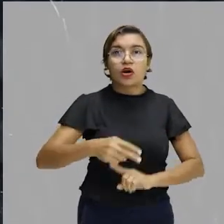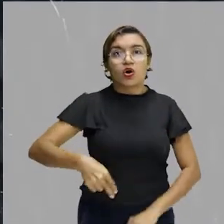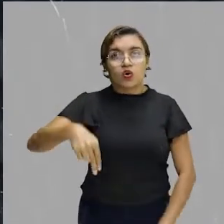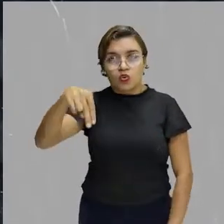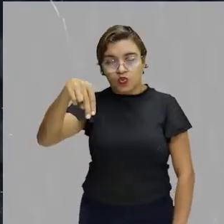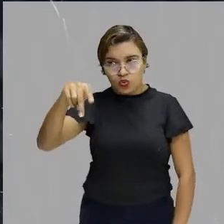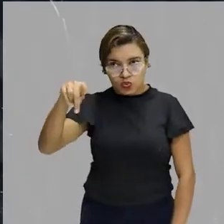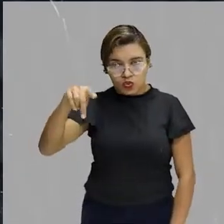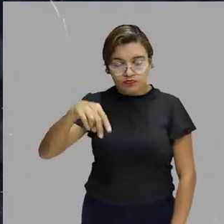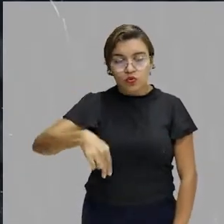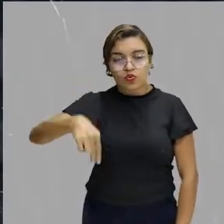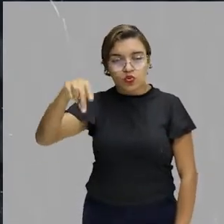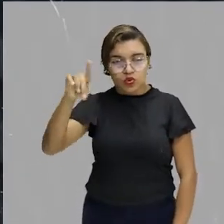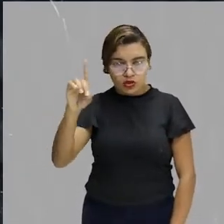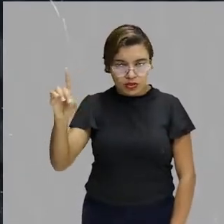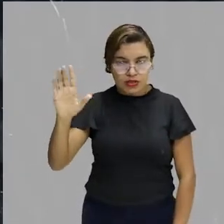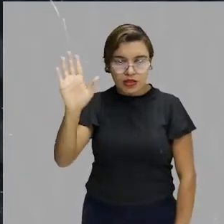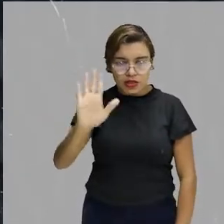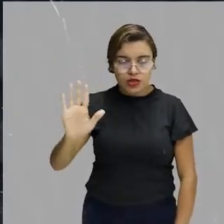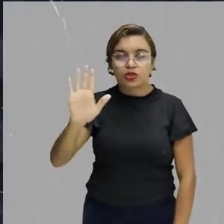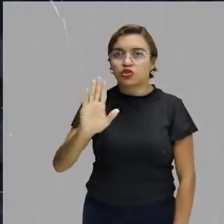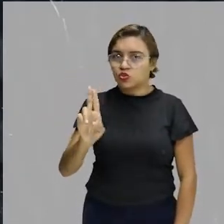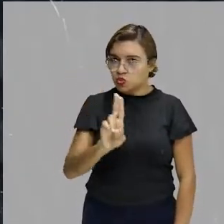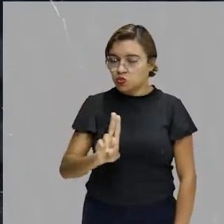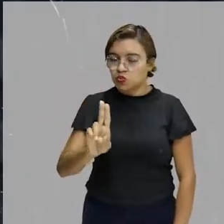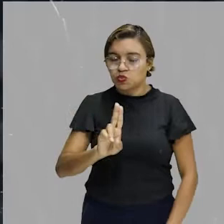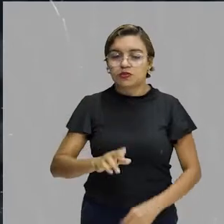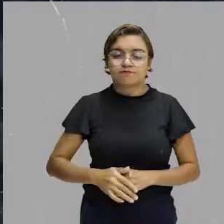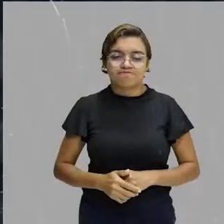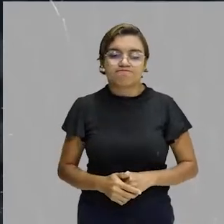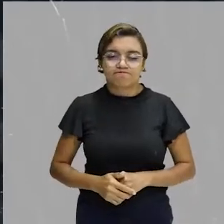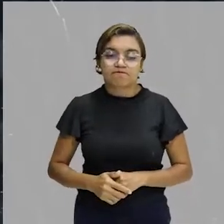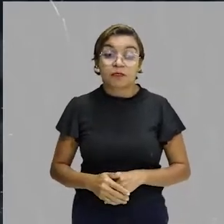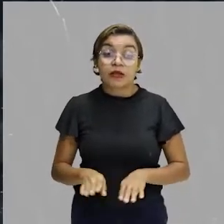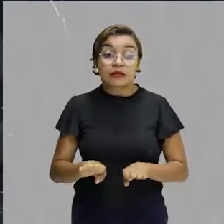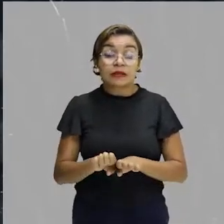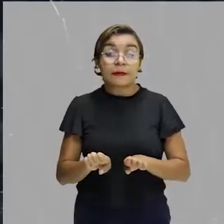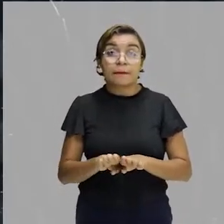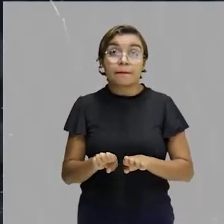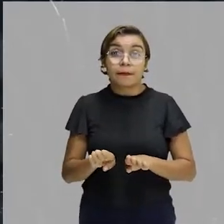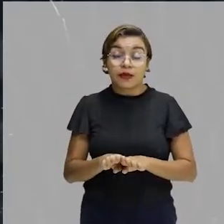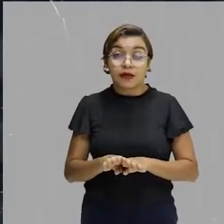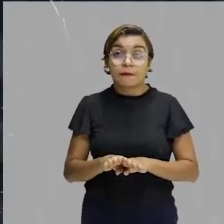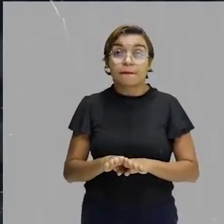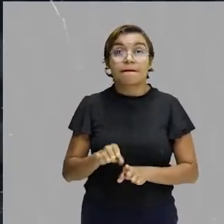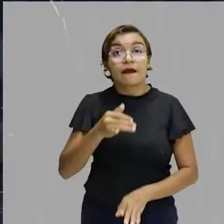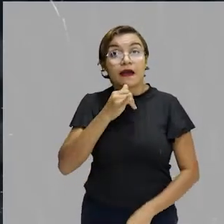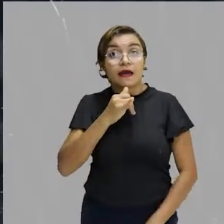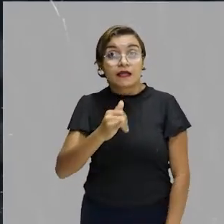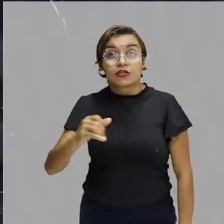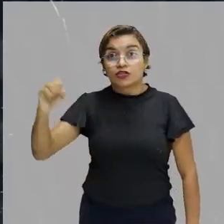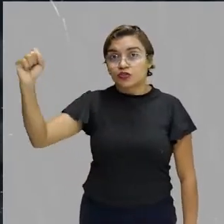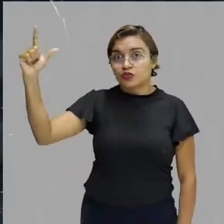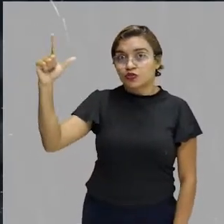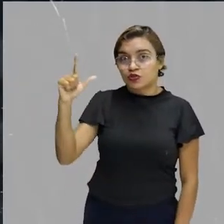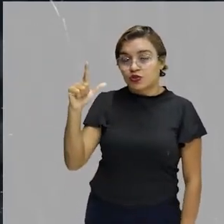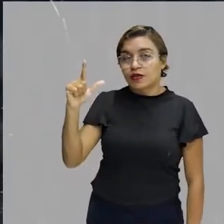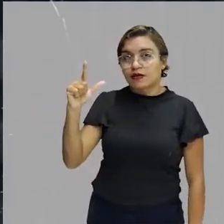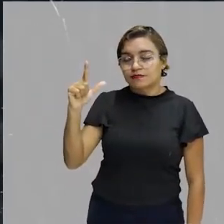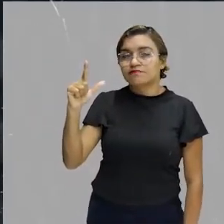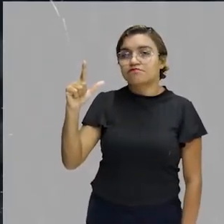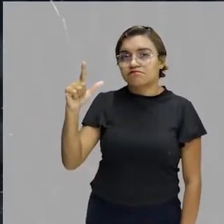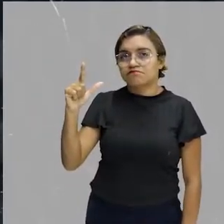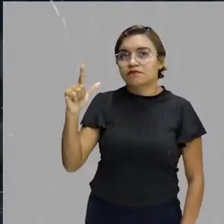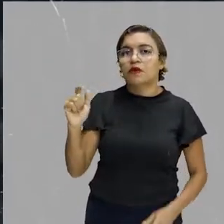bastante, estima-se aí que 8% hoje da energia nacional vem da eólica, e também a energia solar, galera, tá certo? Que o Brasil tem um